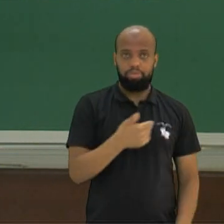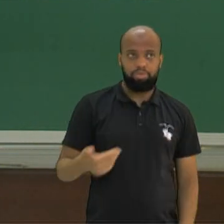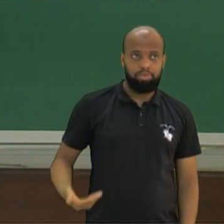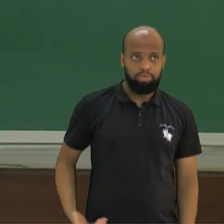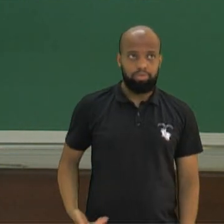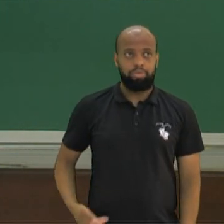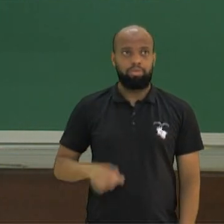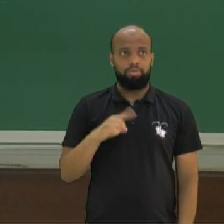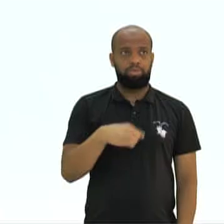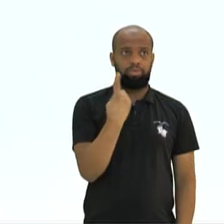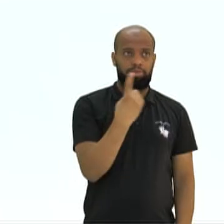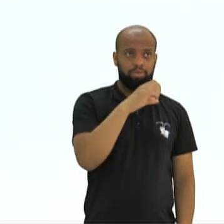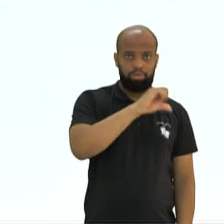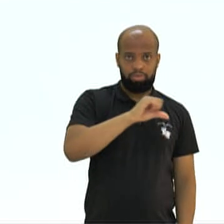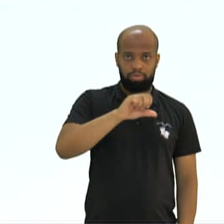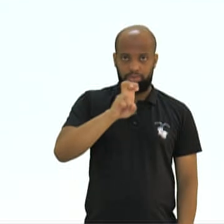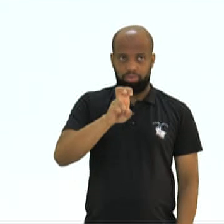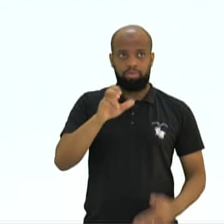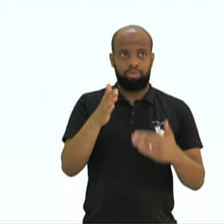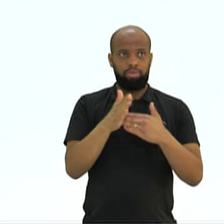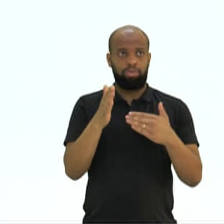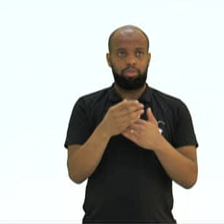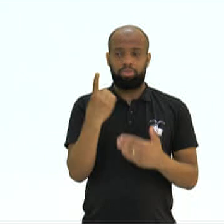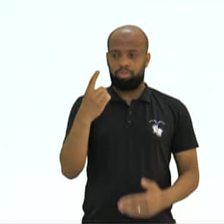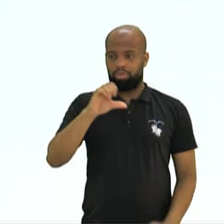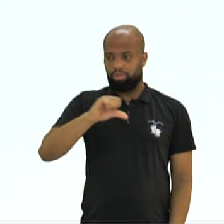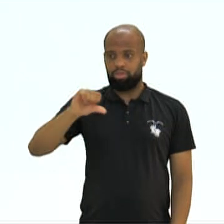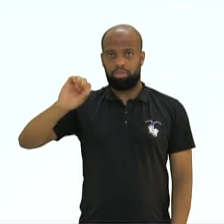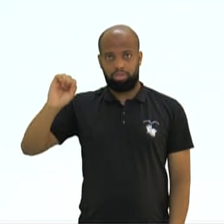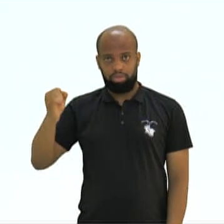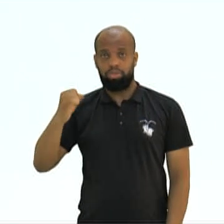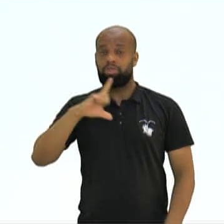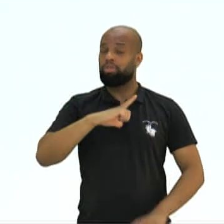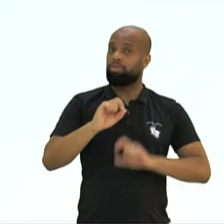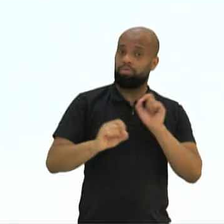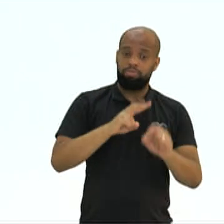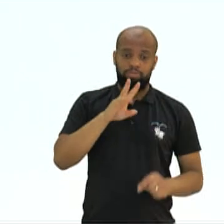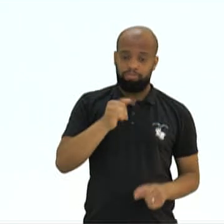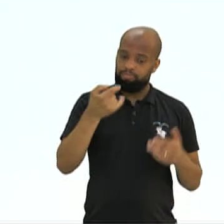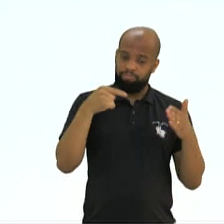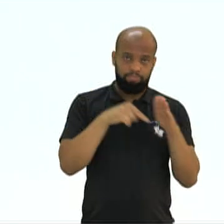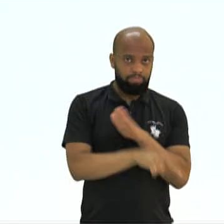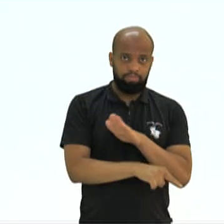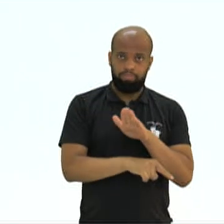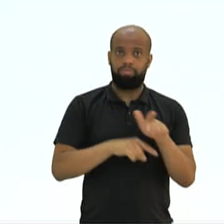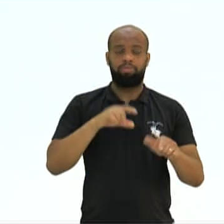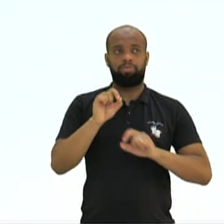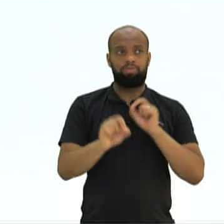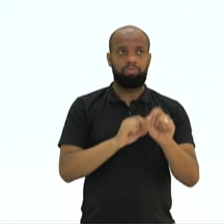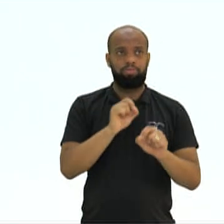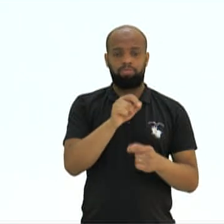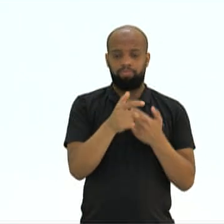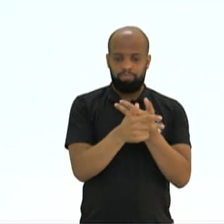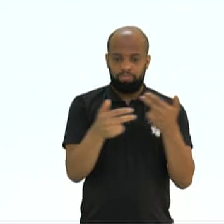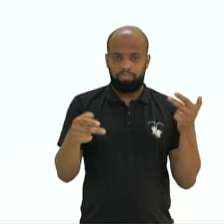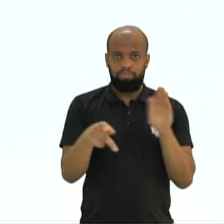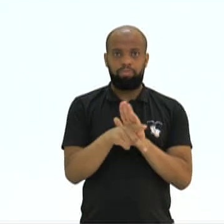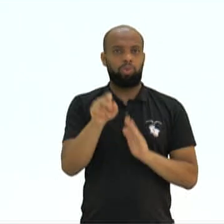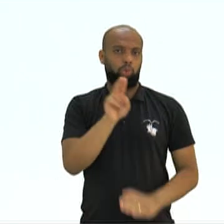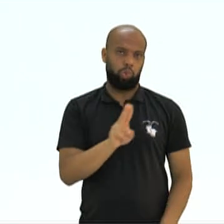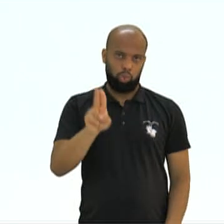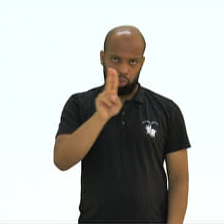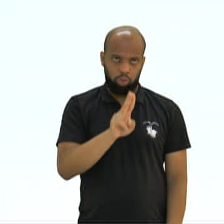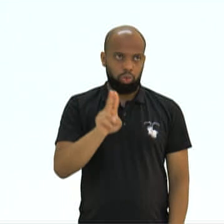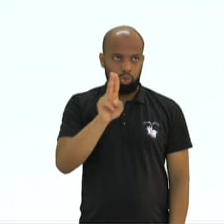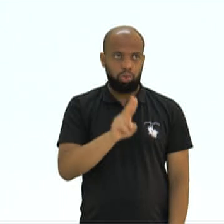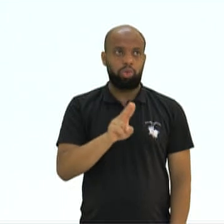de 1995 a 98, ele vai aí intensificar essas tendências que ele adotou quando é à frente